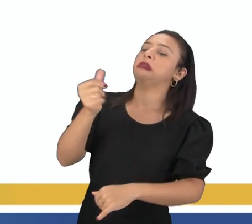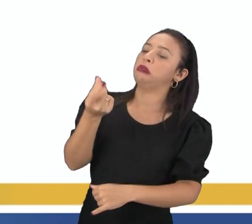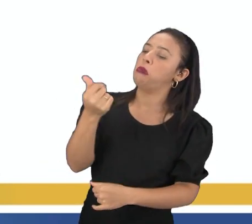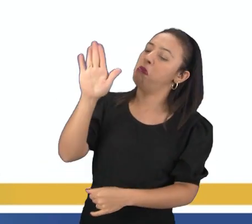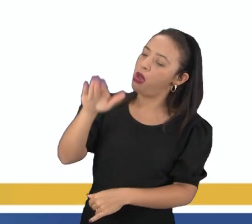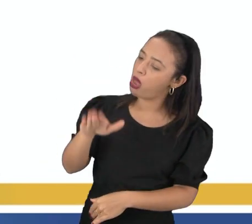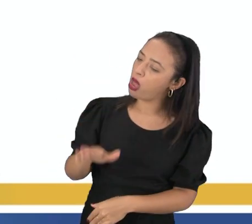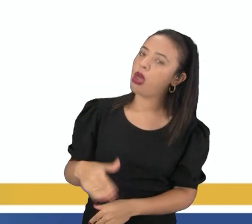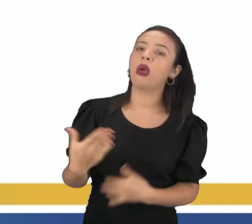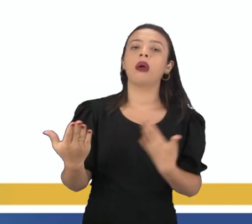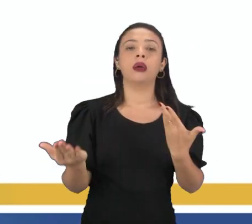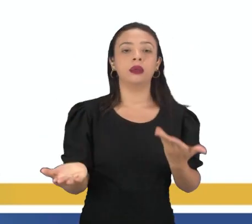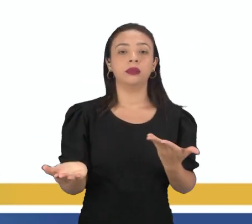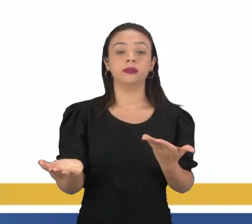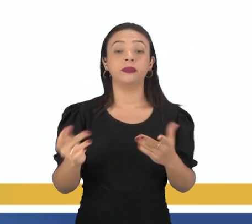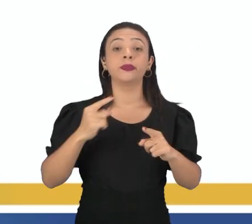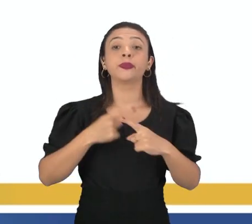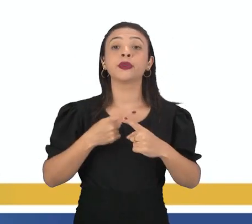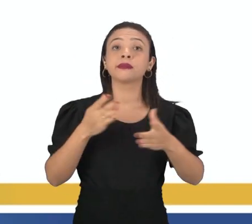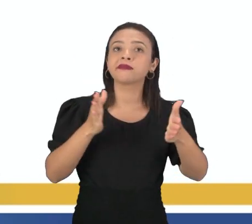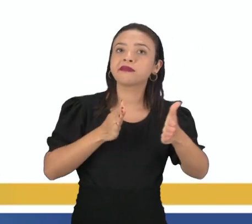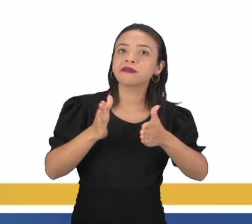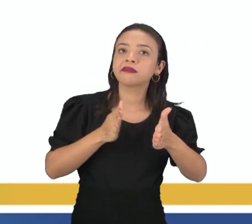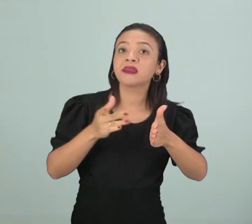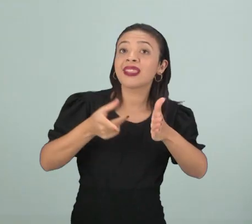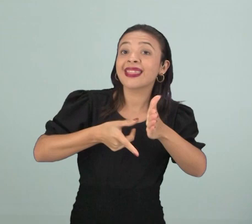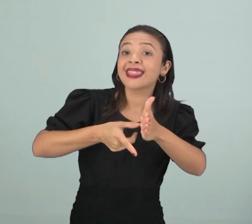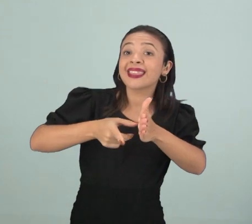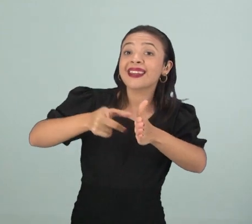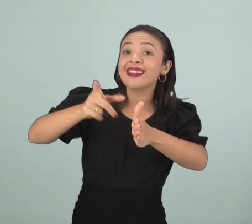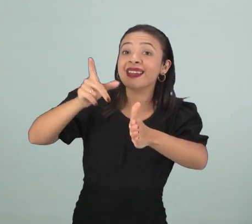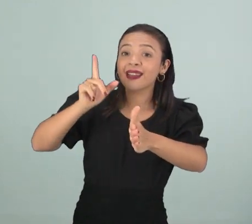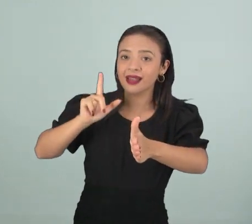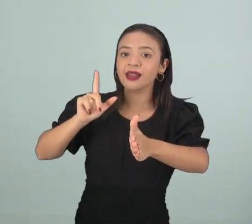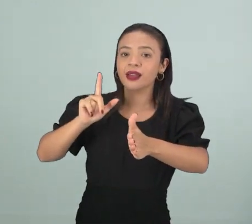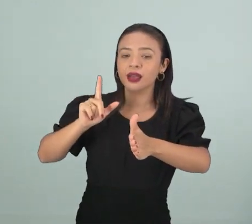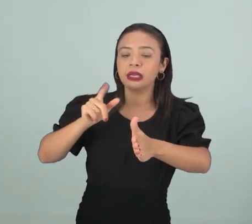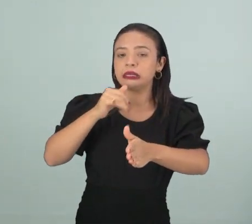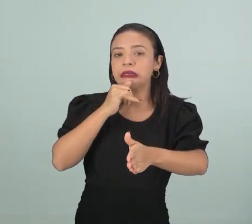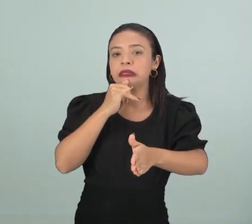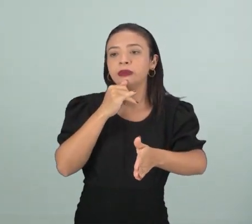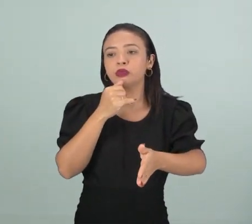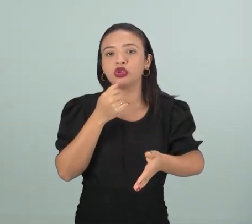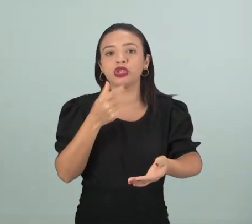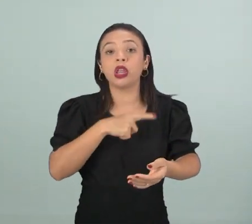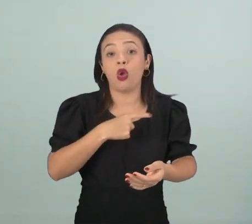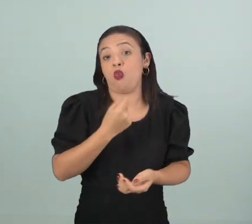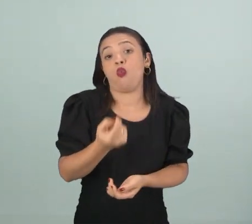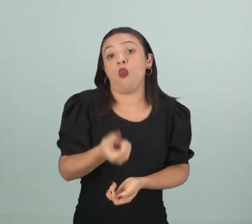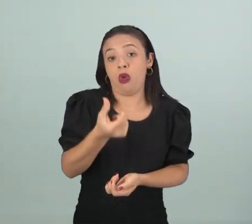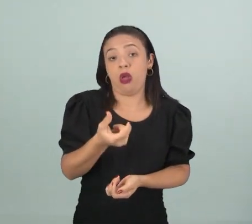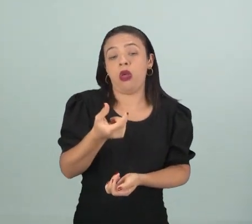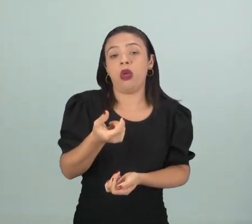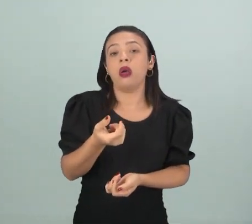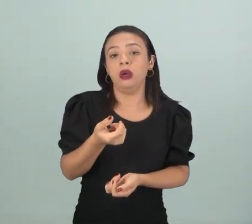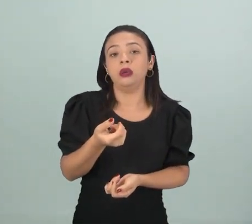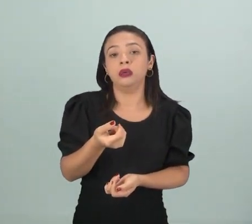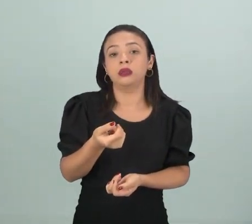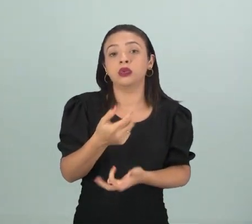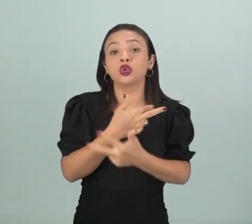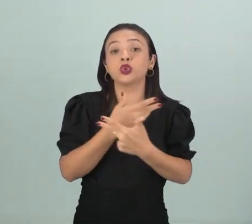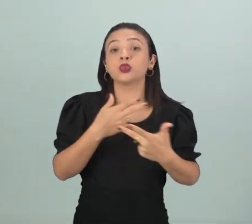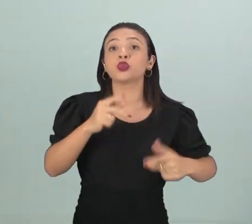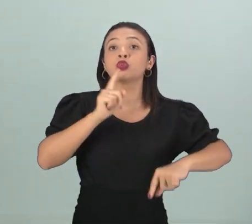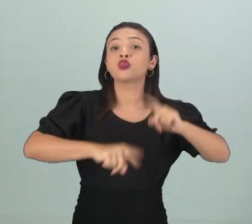menos? Porque nesse período anterior a essas, por exemplo, a taxação de moeda, os produtos